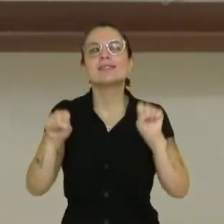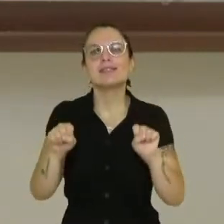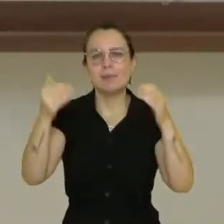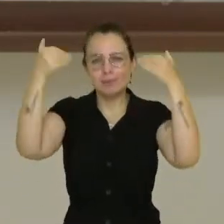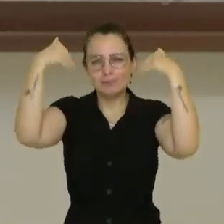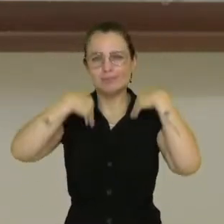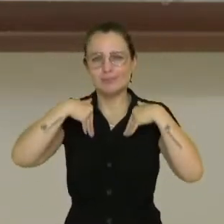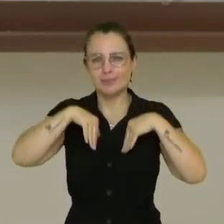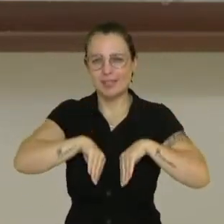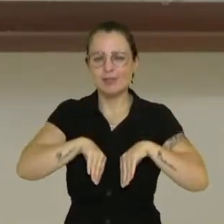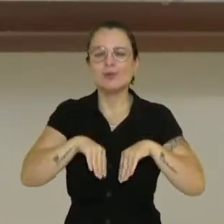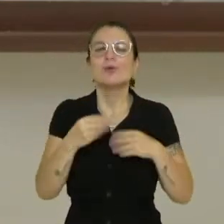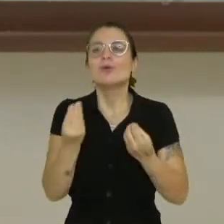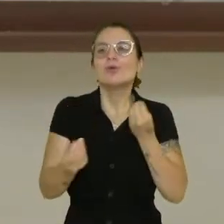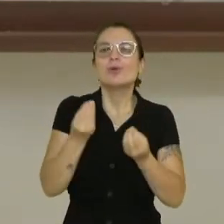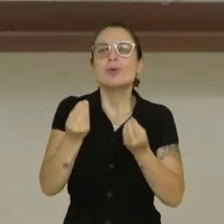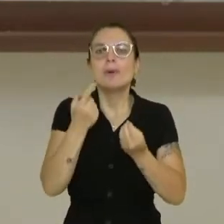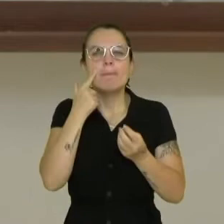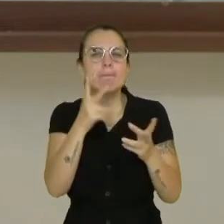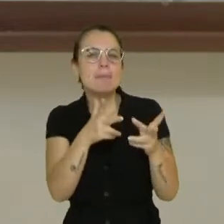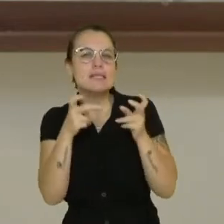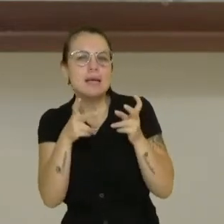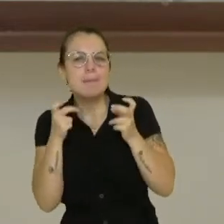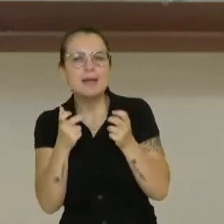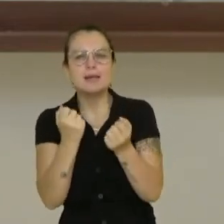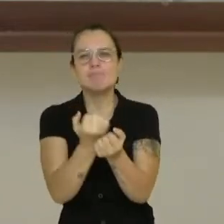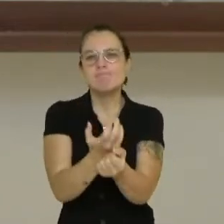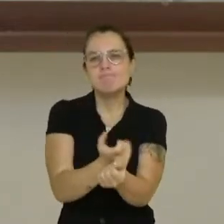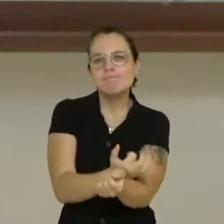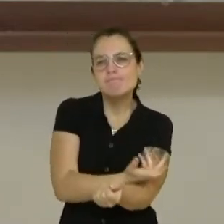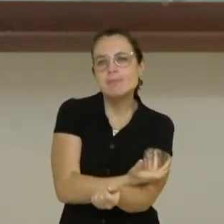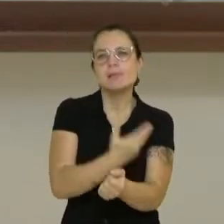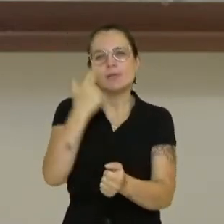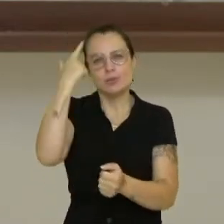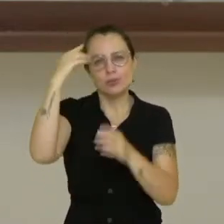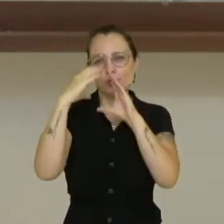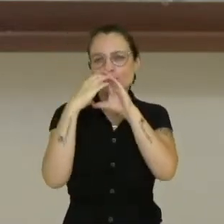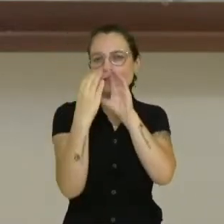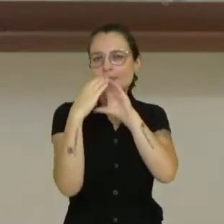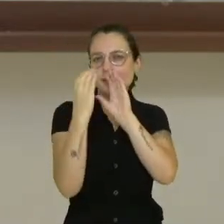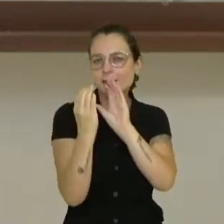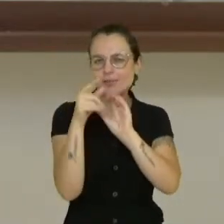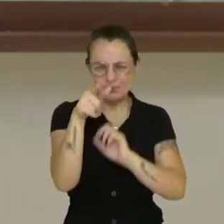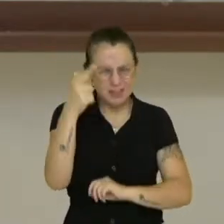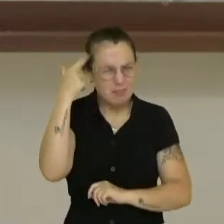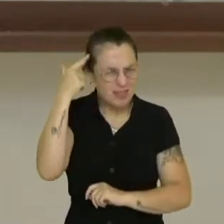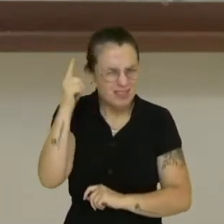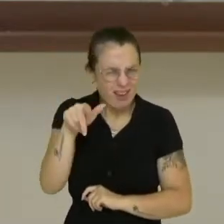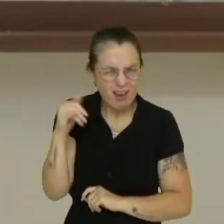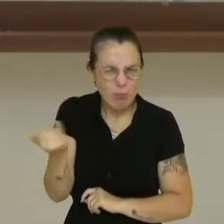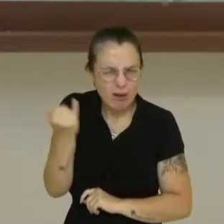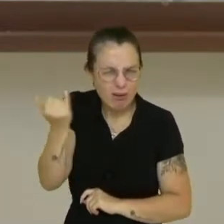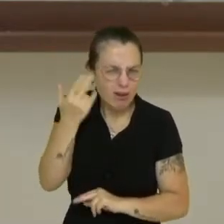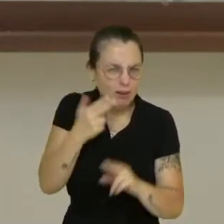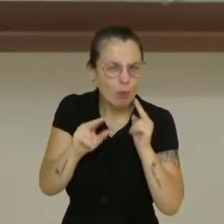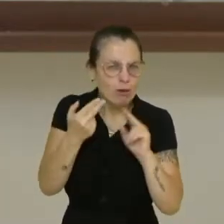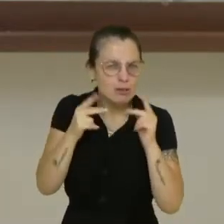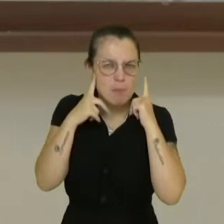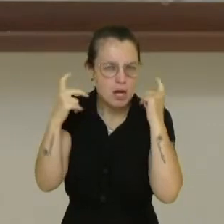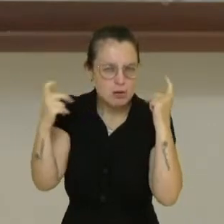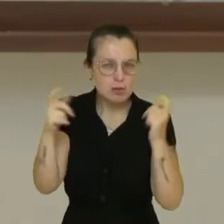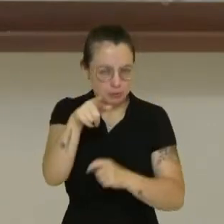essas percepções, essas sensações que o nosso cérebro produz. Você considera interessante? Você considera importante? Será